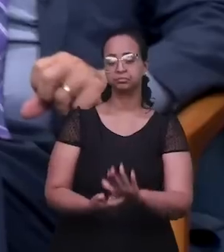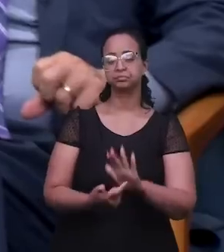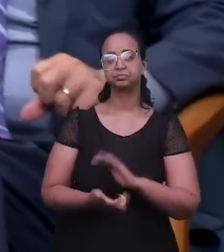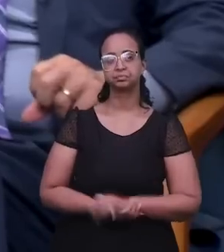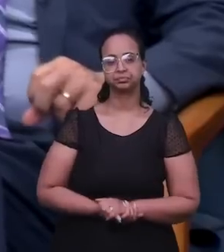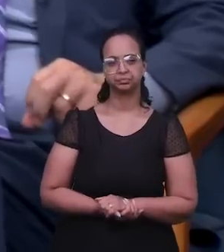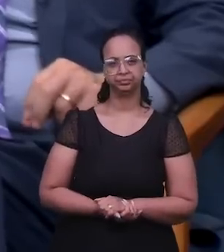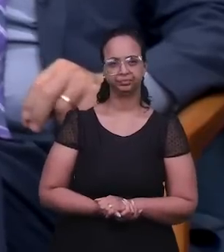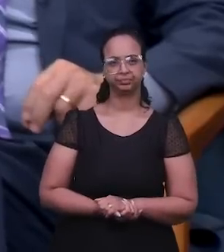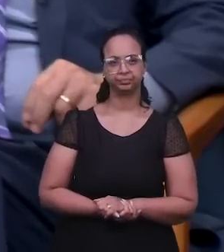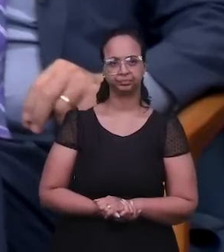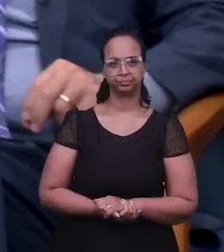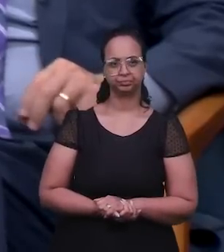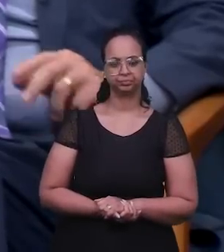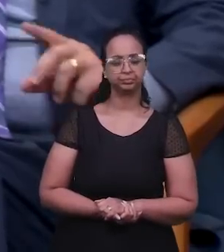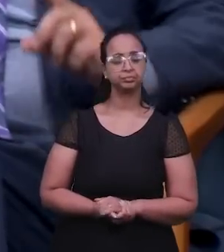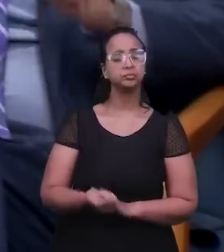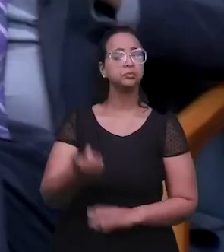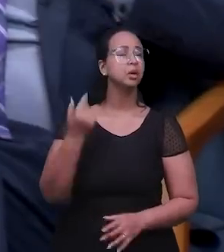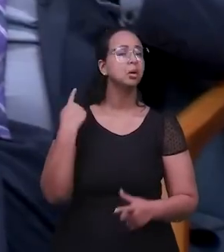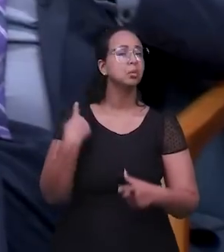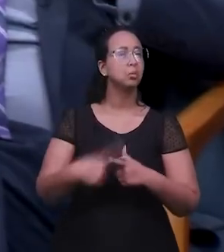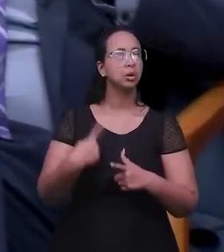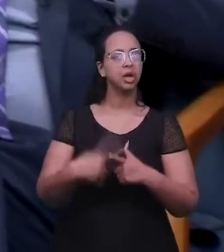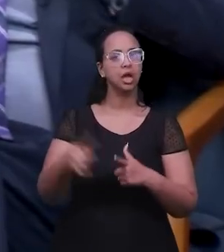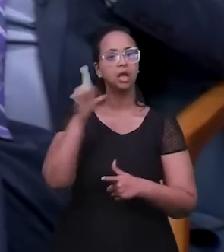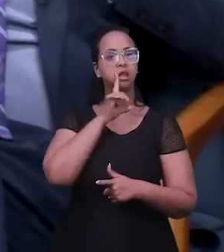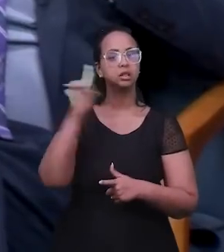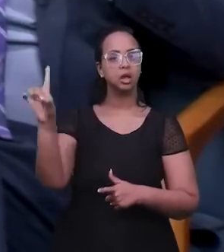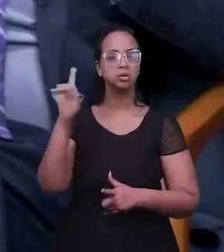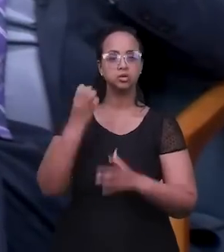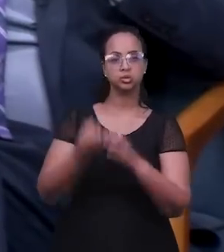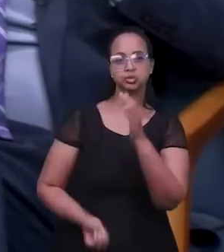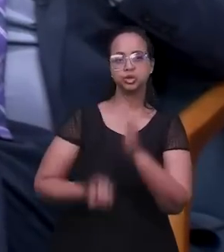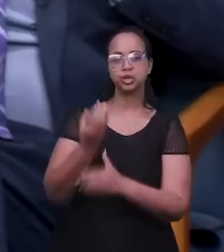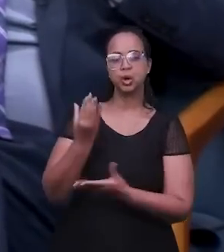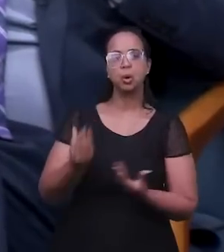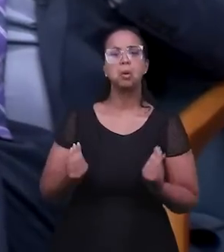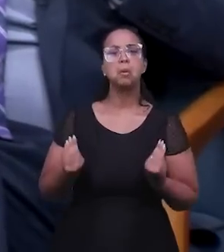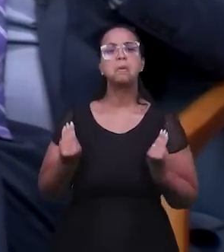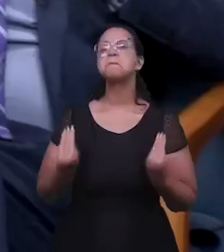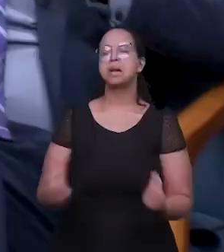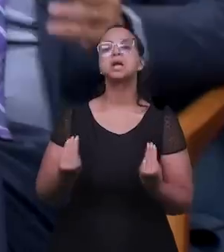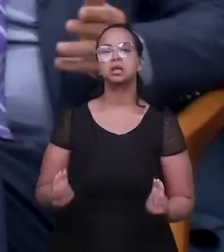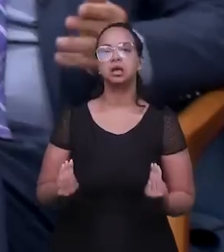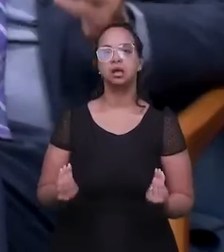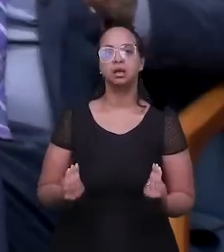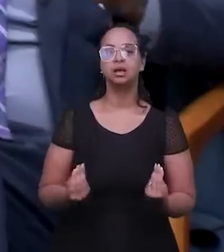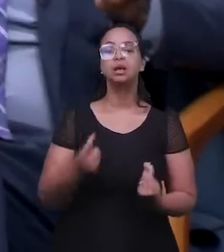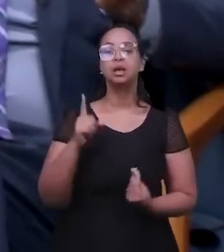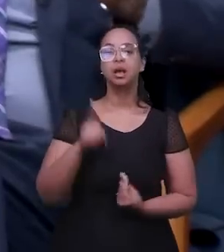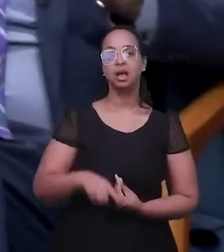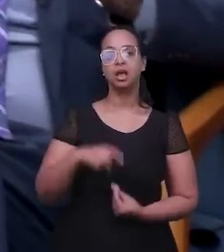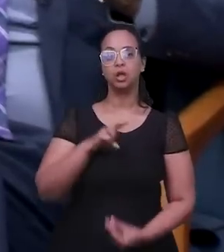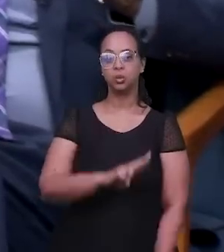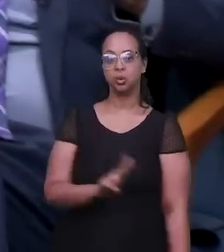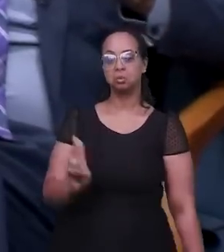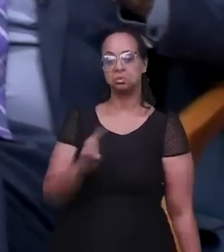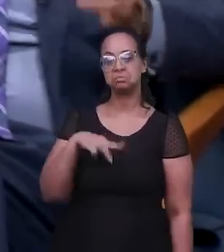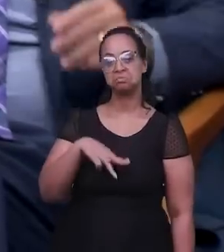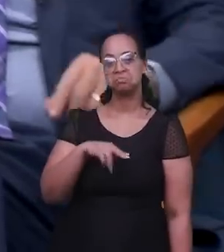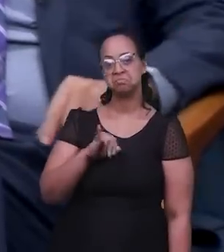Paulo diz assim: e nos fez ministros, ele está falando de